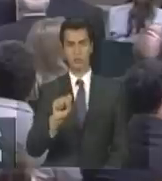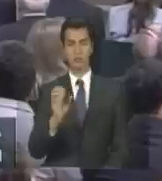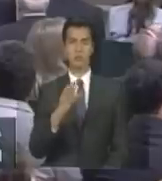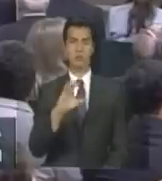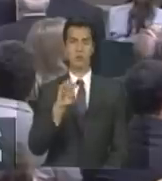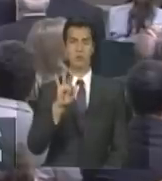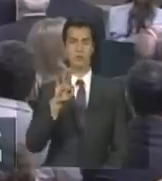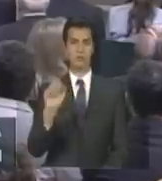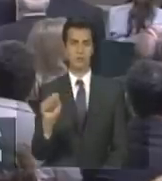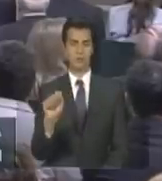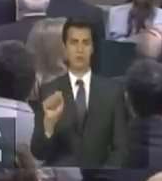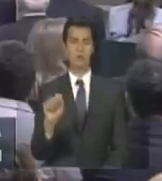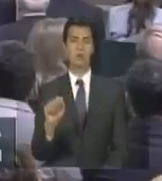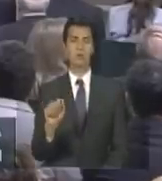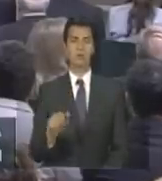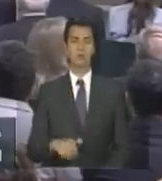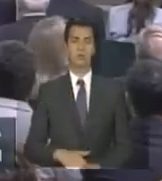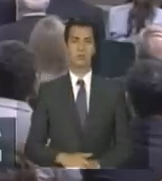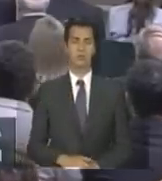a nossa